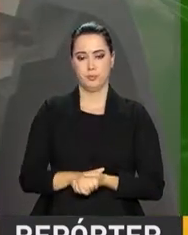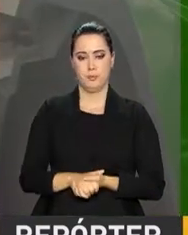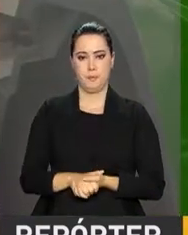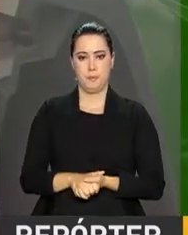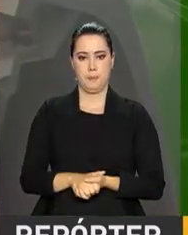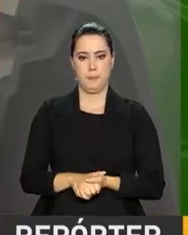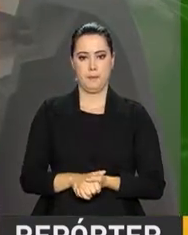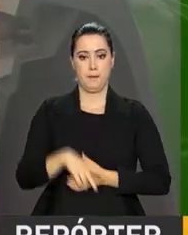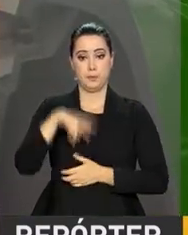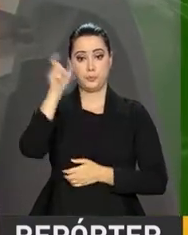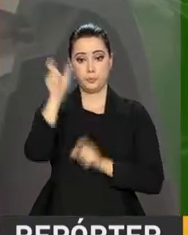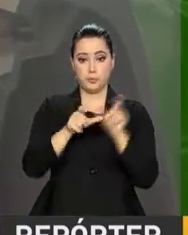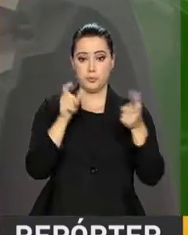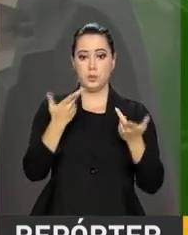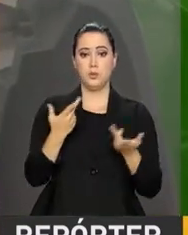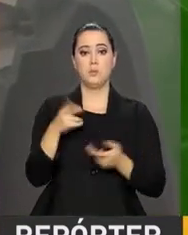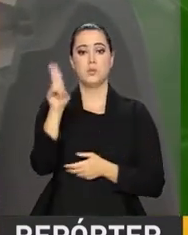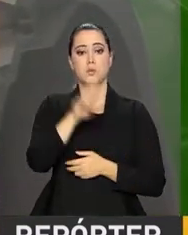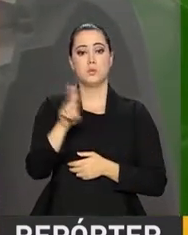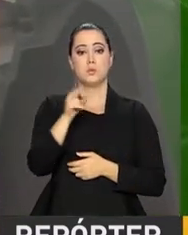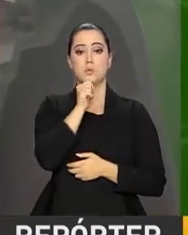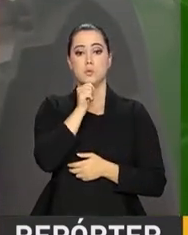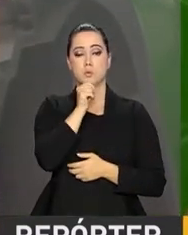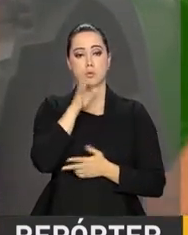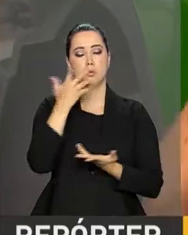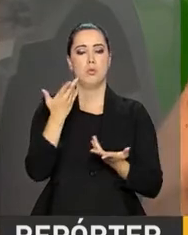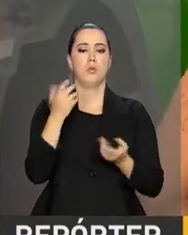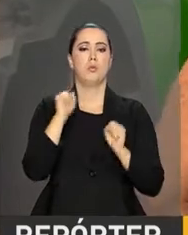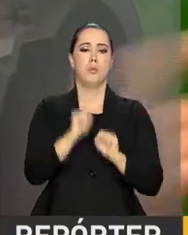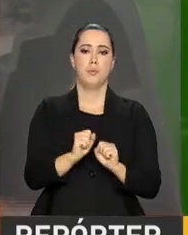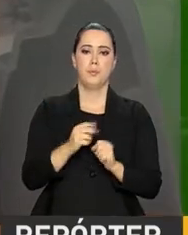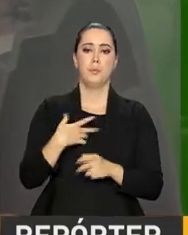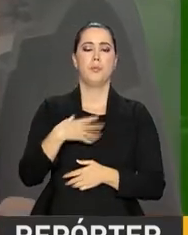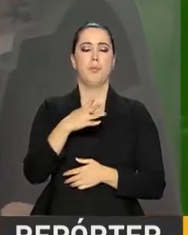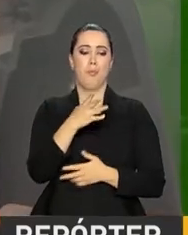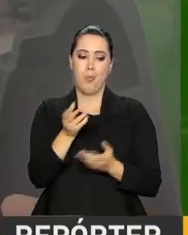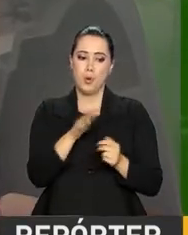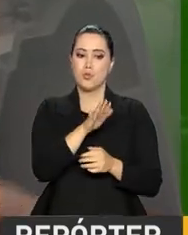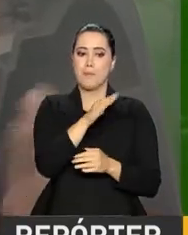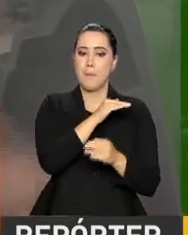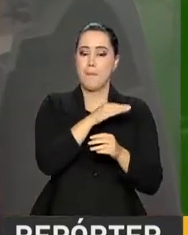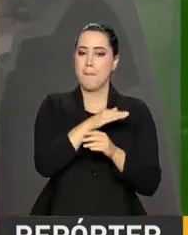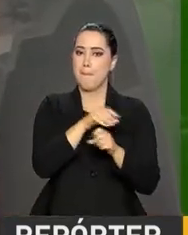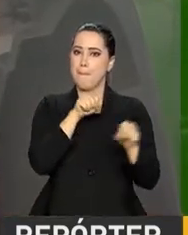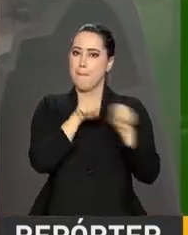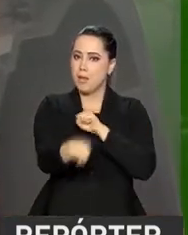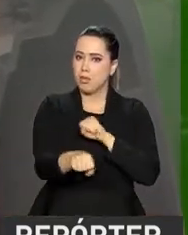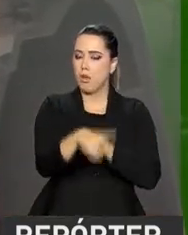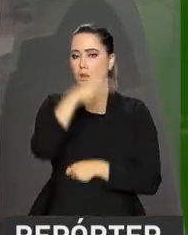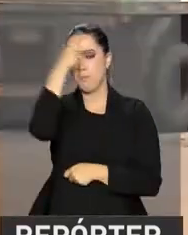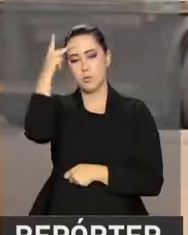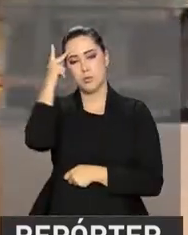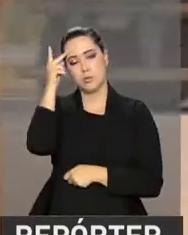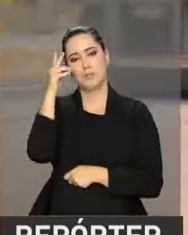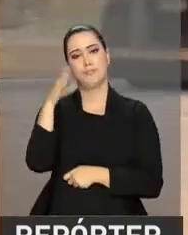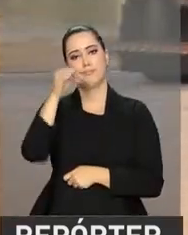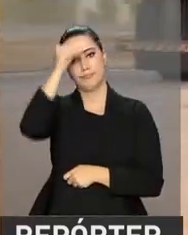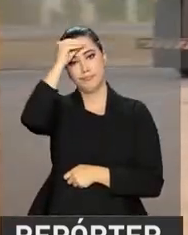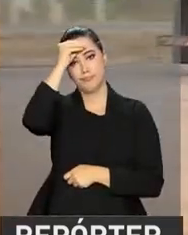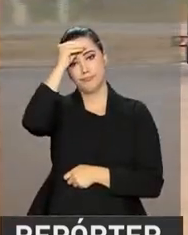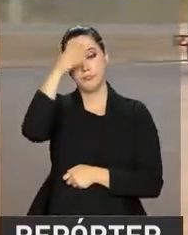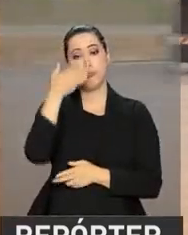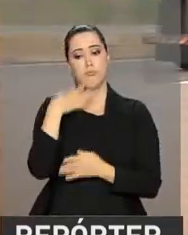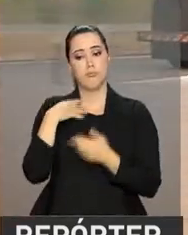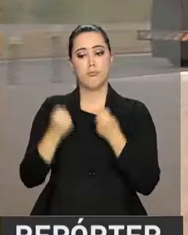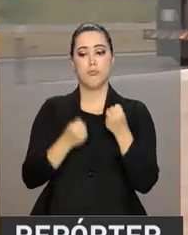acidente se ele estiver alcoolizado se tivesse jogado ele vai levar pessoas inocentes junto também na tragédia quando acontecem há cerca de um